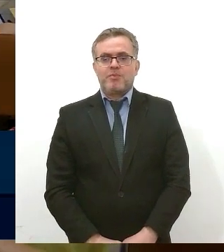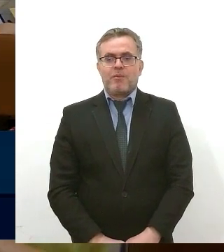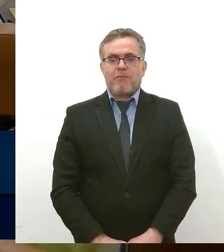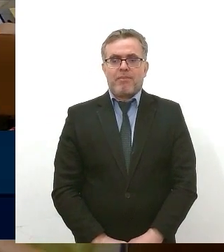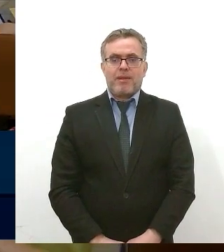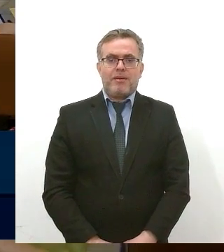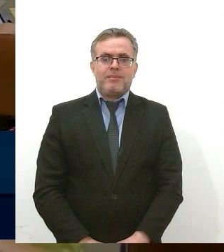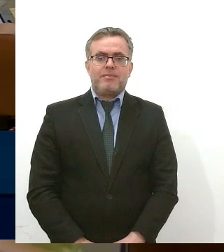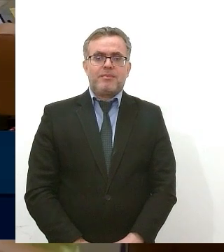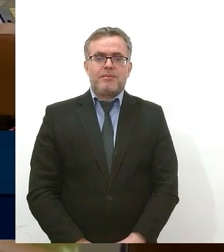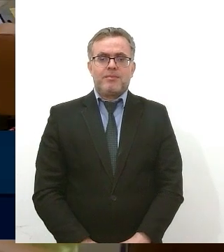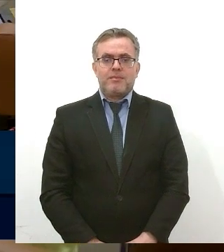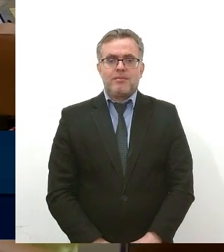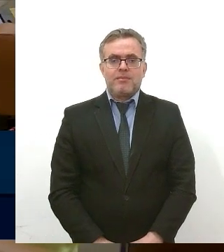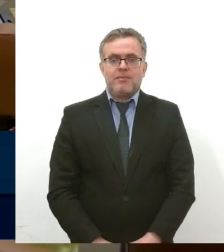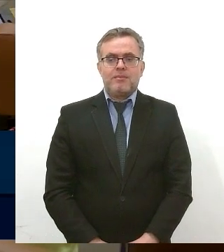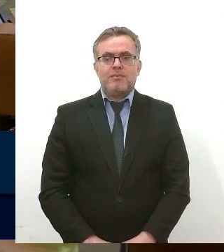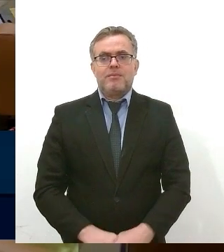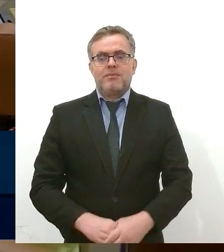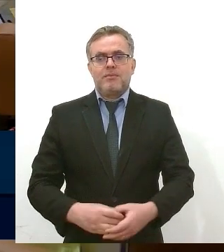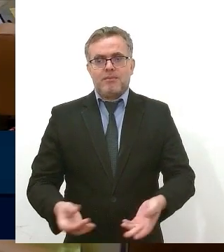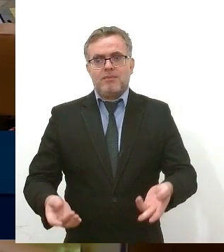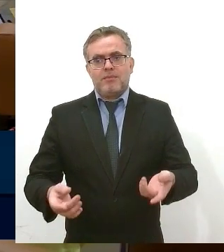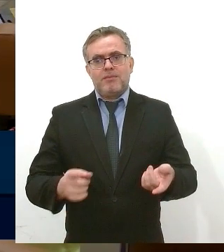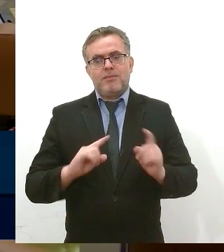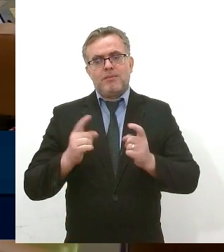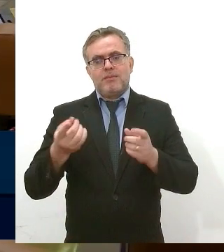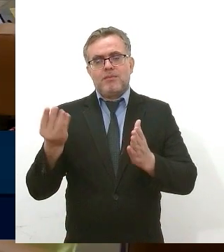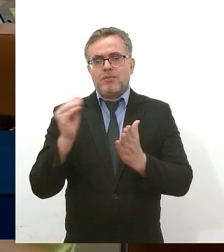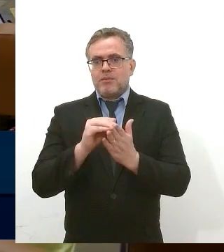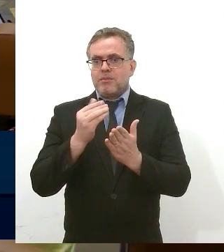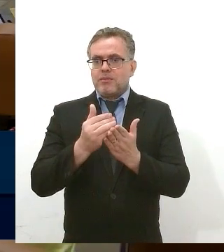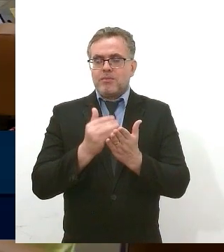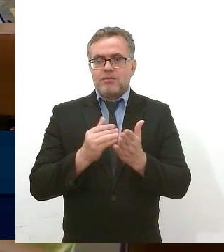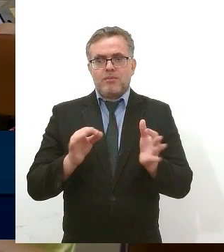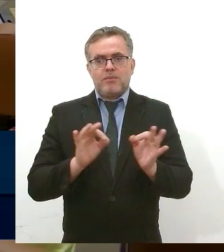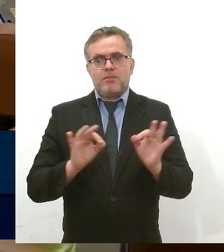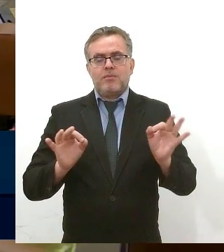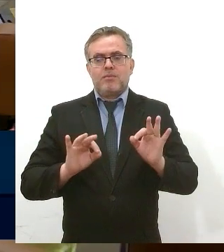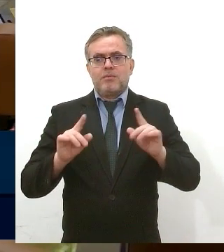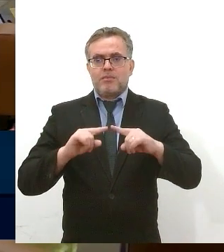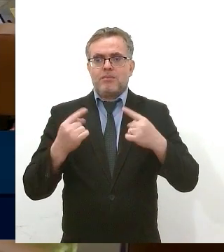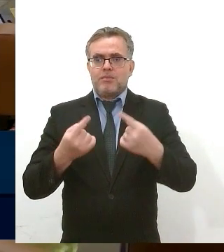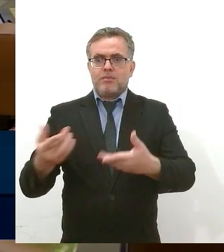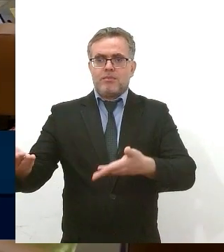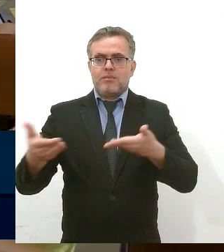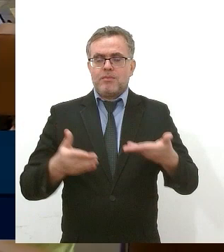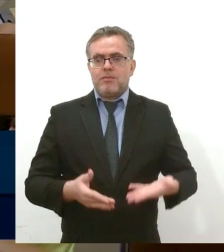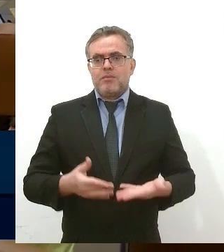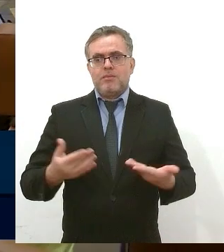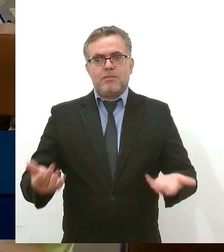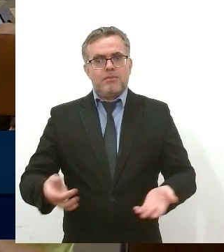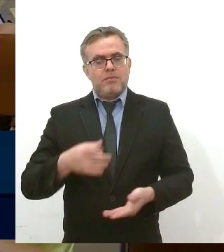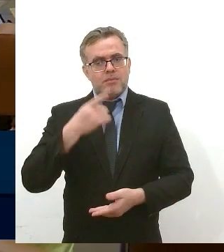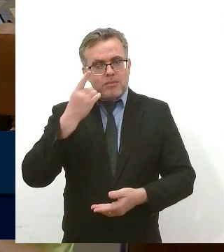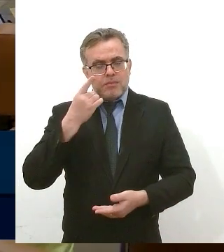Não há mais orador escrito para o pequeno expediente, passamos ao grande expediente. Tem a palavra a deputada Linda Brasil, no grande expediente.